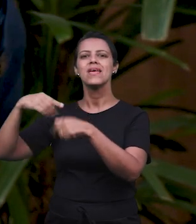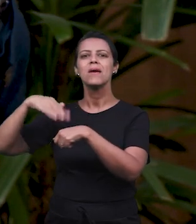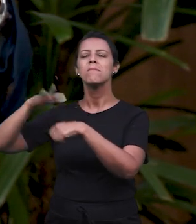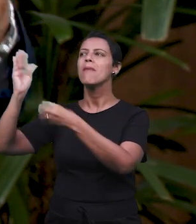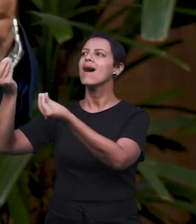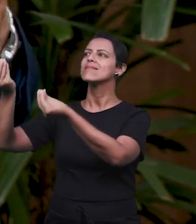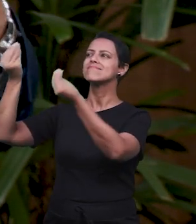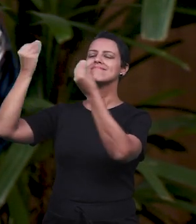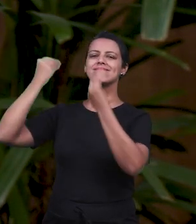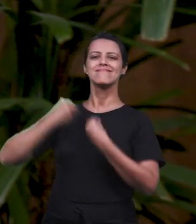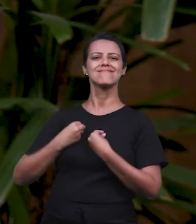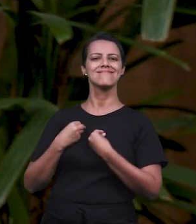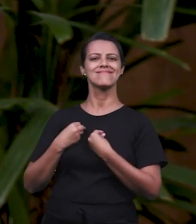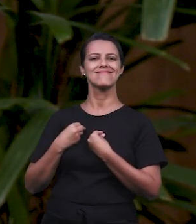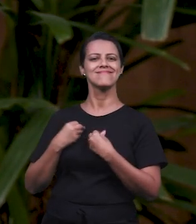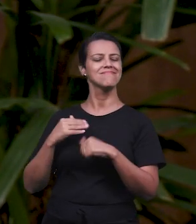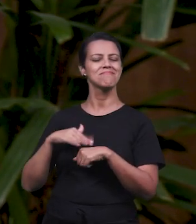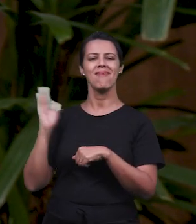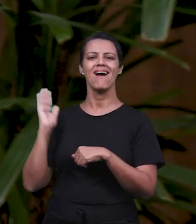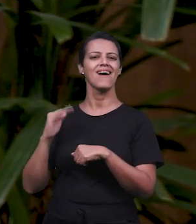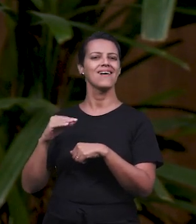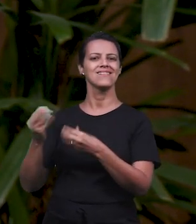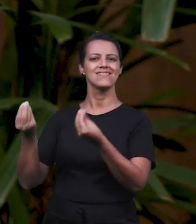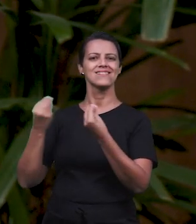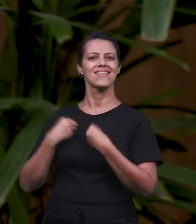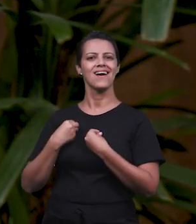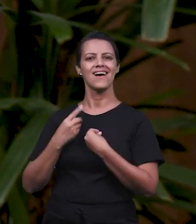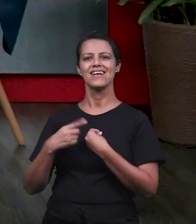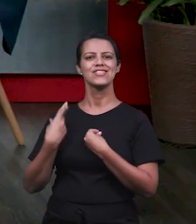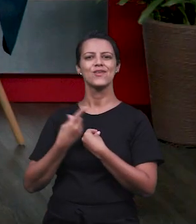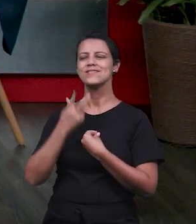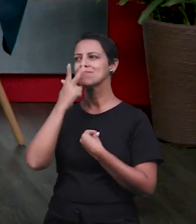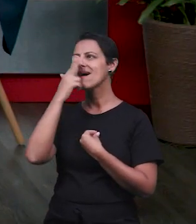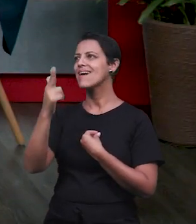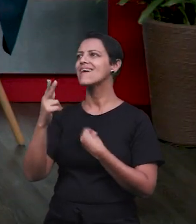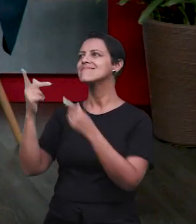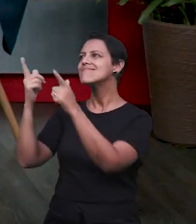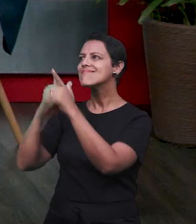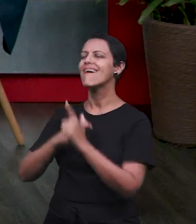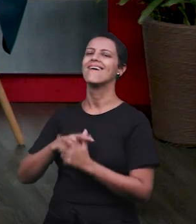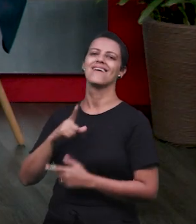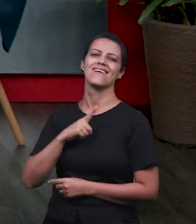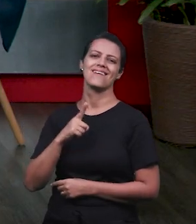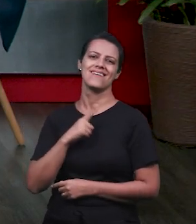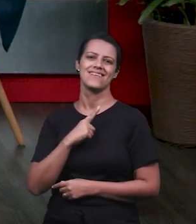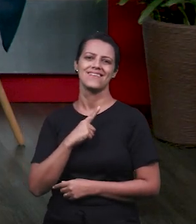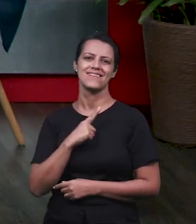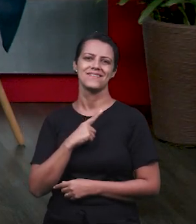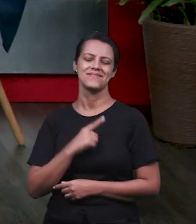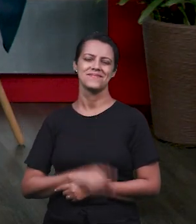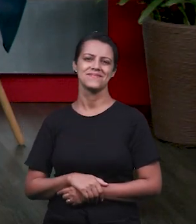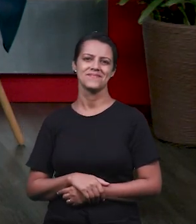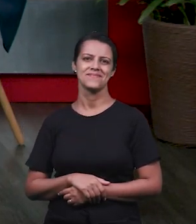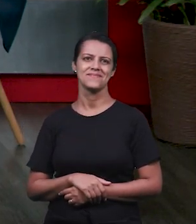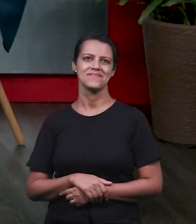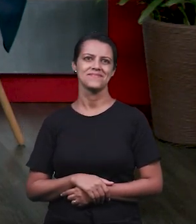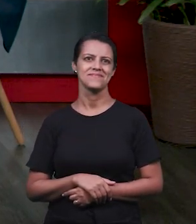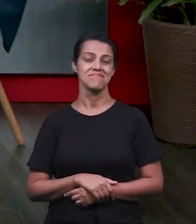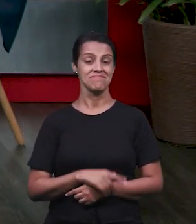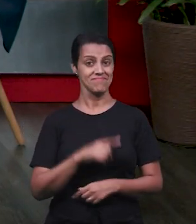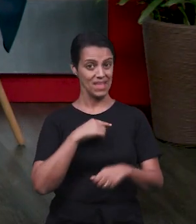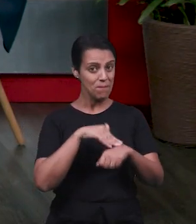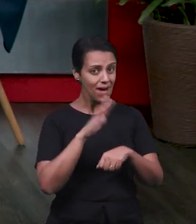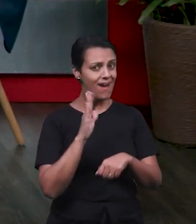servos devedores, né? Servos Amém. Devedores. E mais, tem